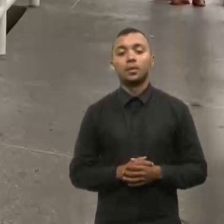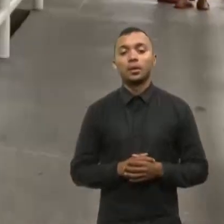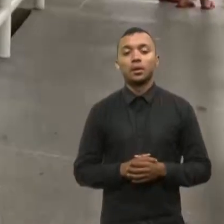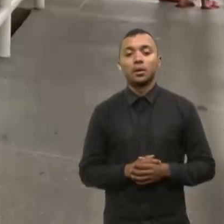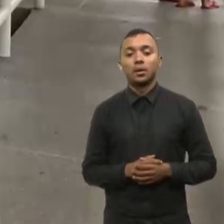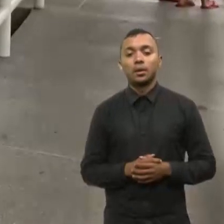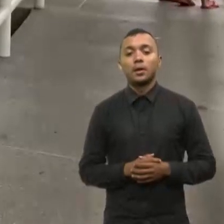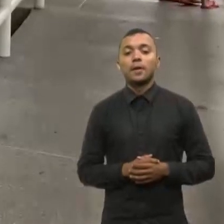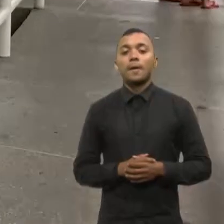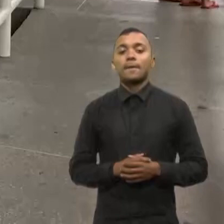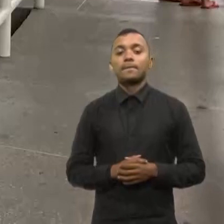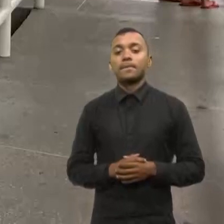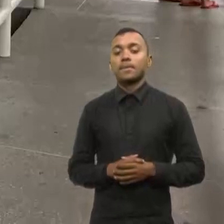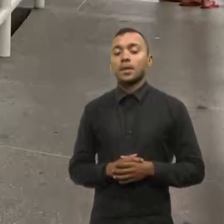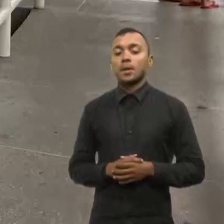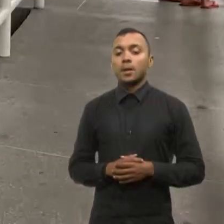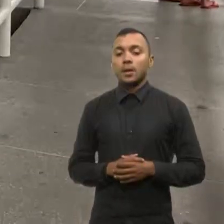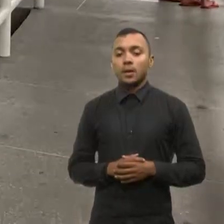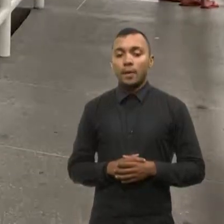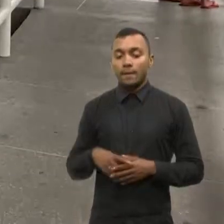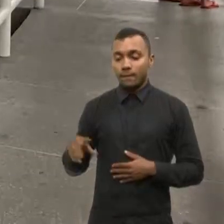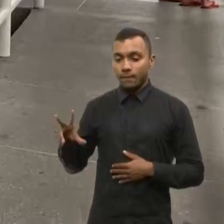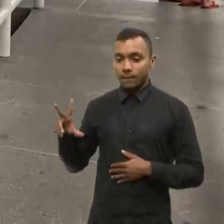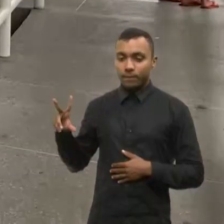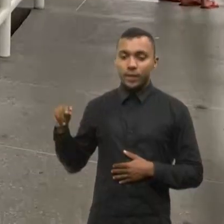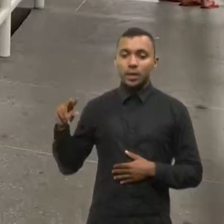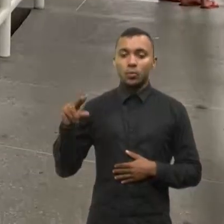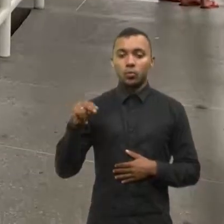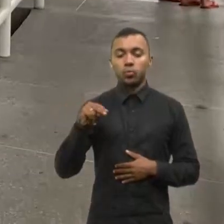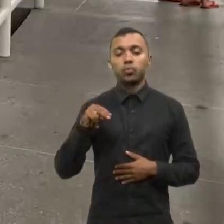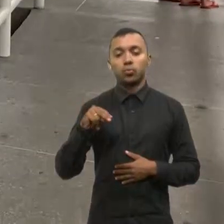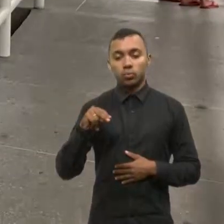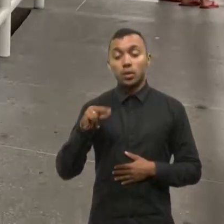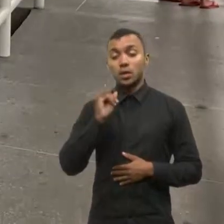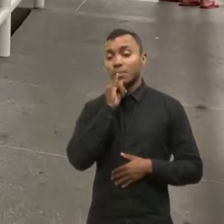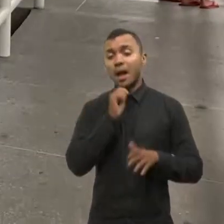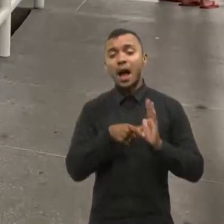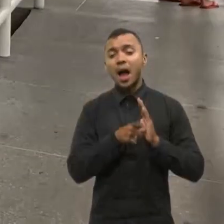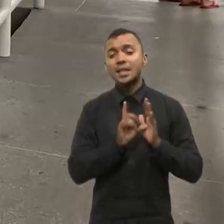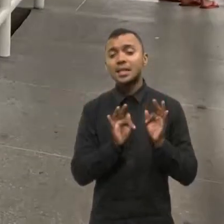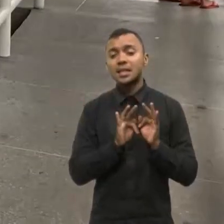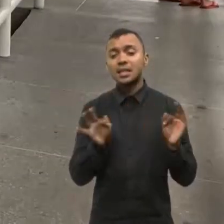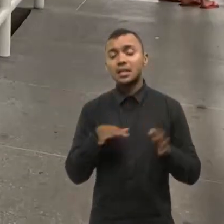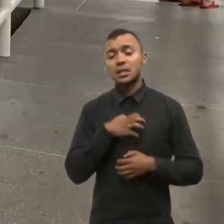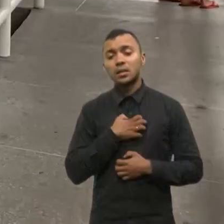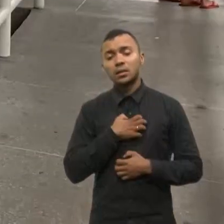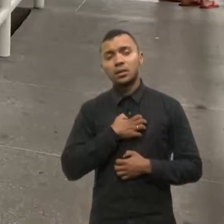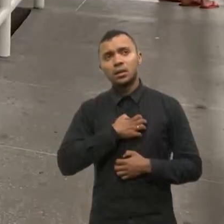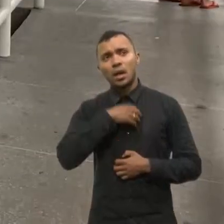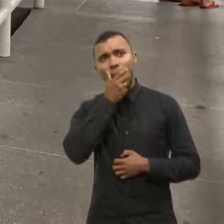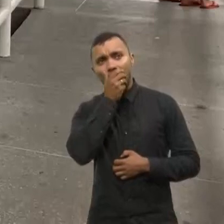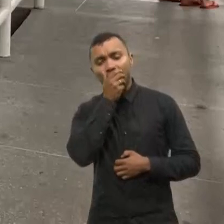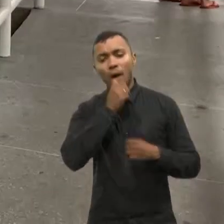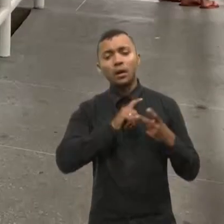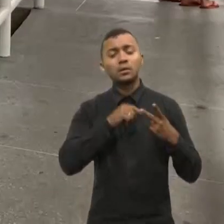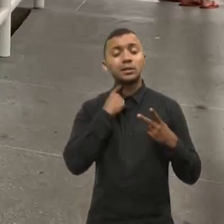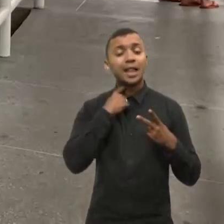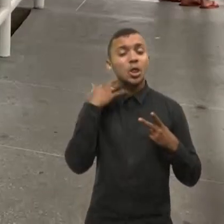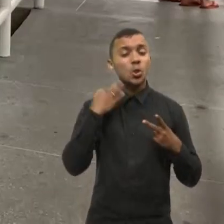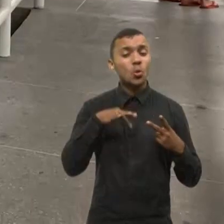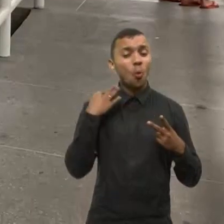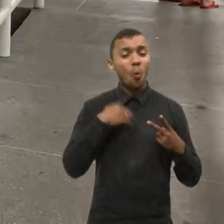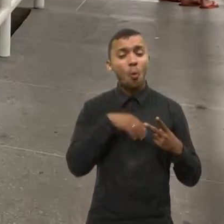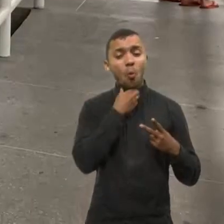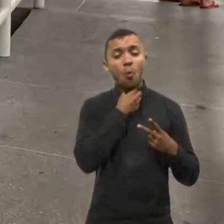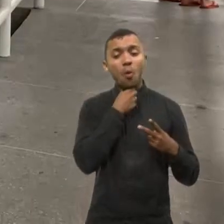de virose, né, elas são muito difíceis de serem diferenciadas. No começo, o paciente sentiu uma tosse, nariz entupido, a dor de garganta. O ideal é que